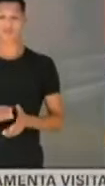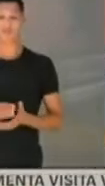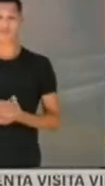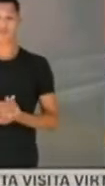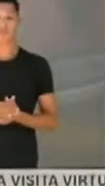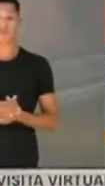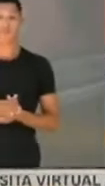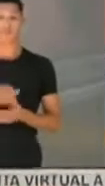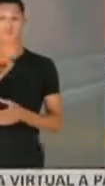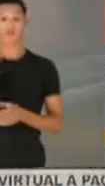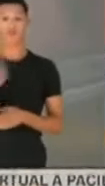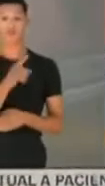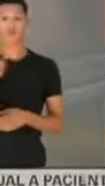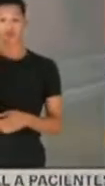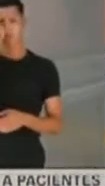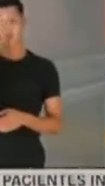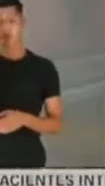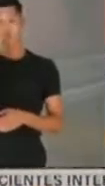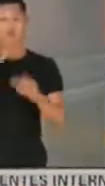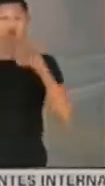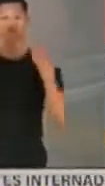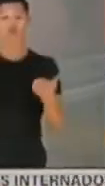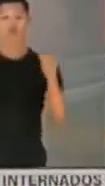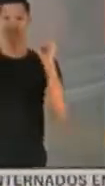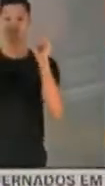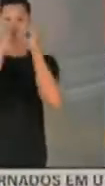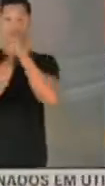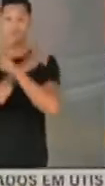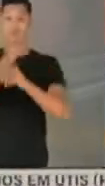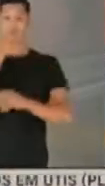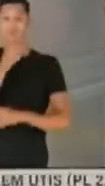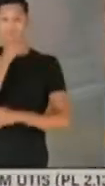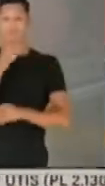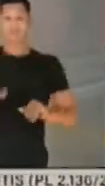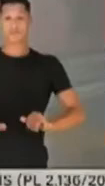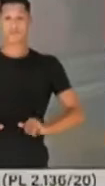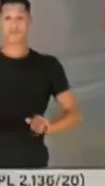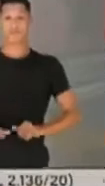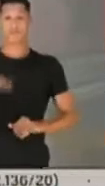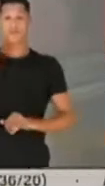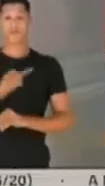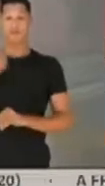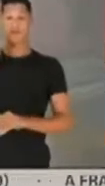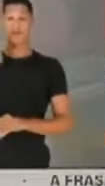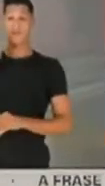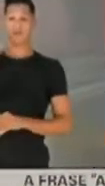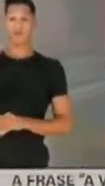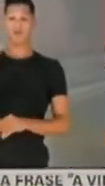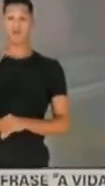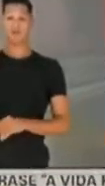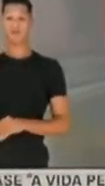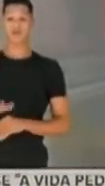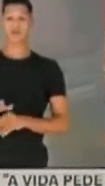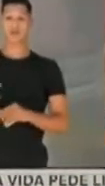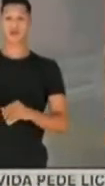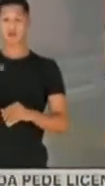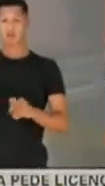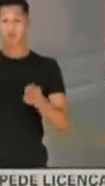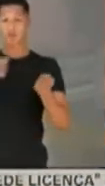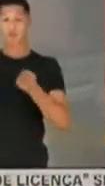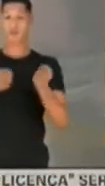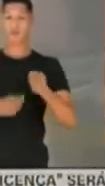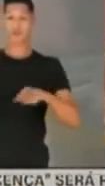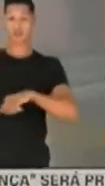Ou vocês não lembram qual foi a dificuldade e o sacrifício para apontar quem era o